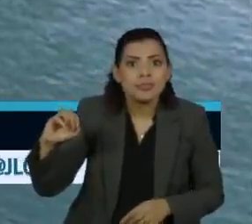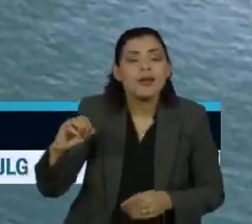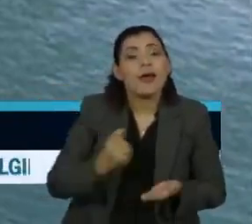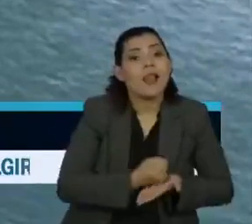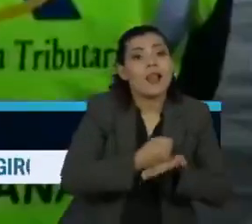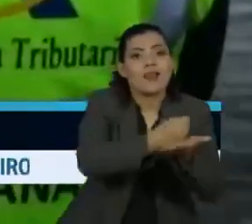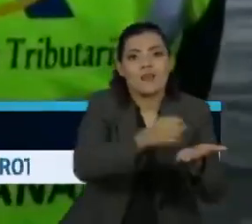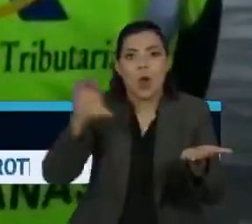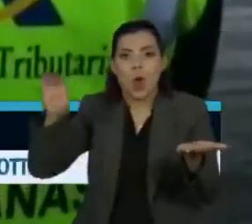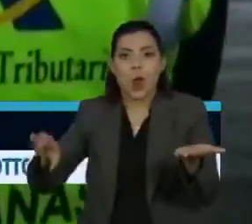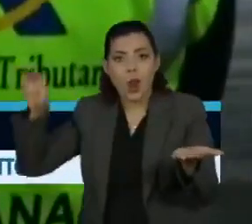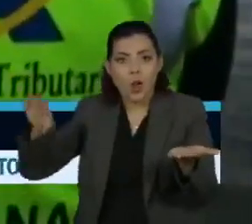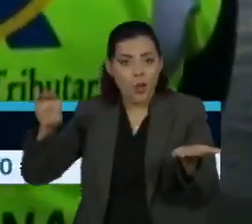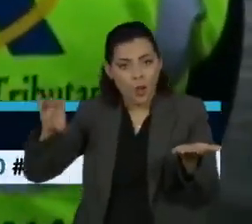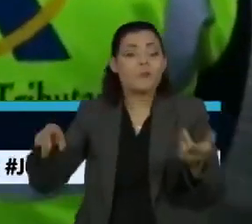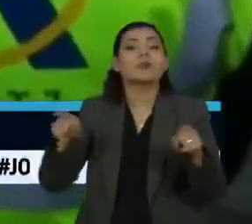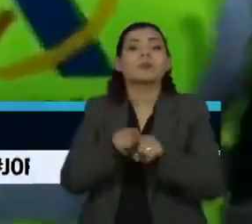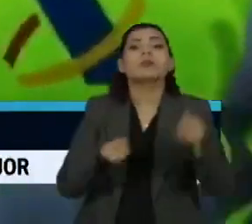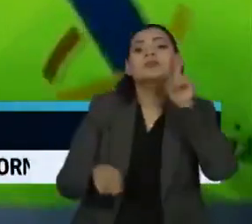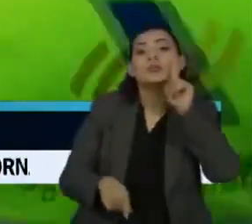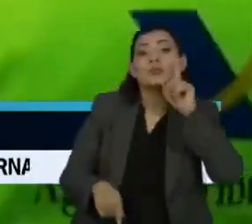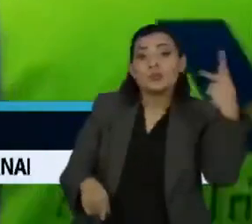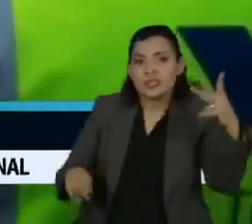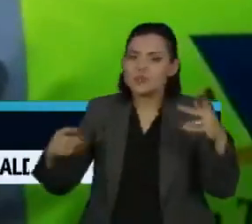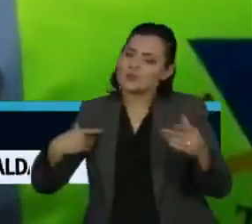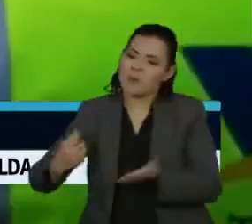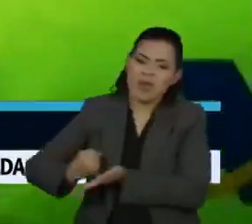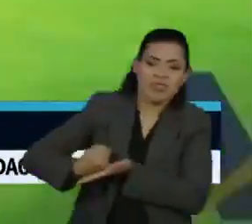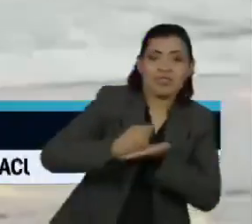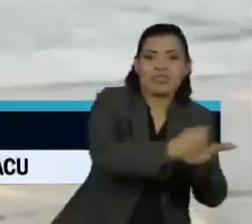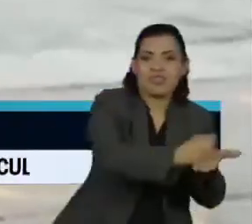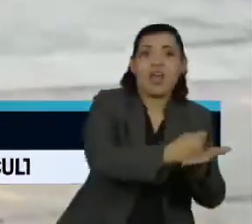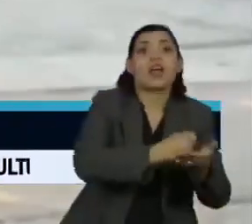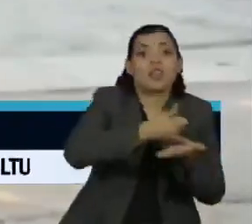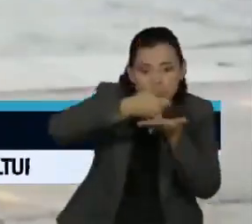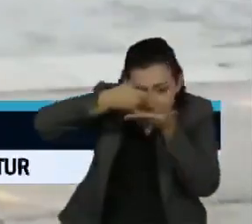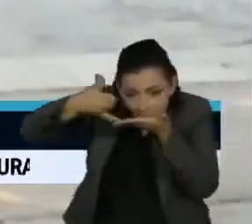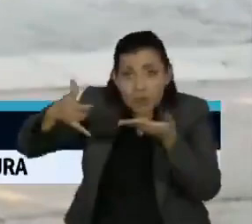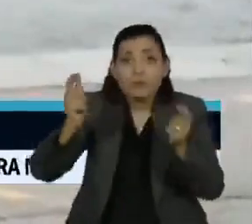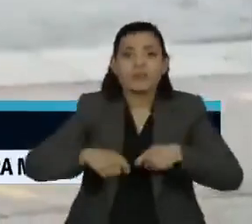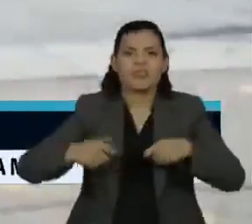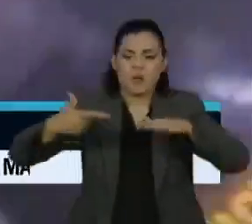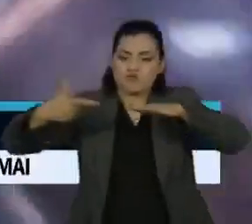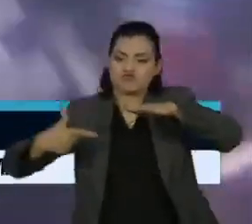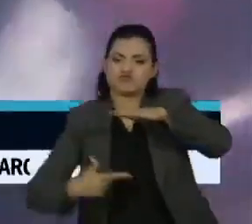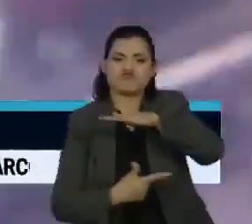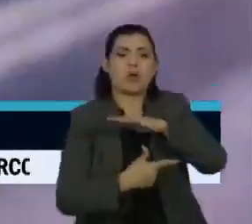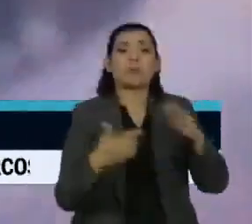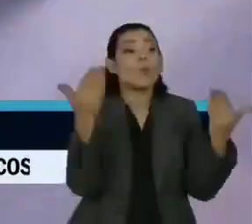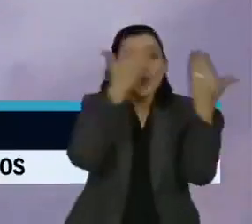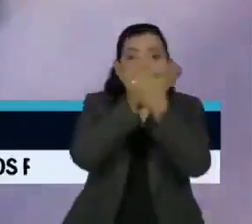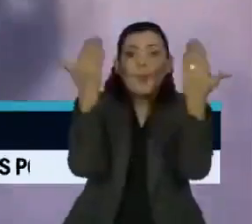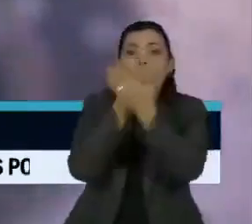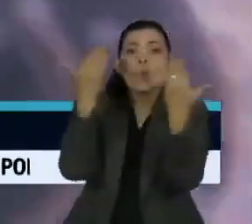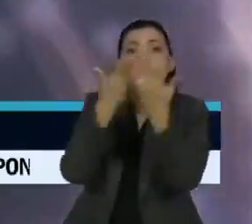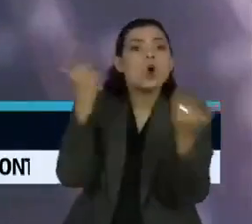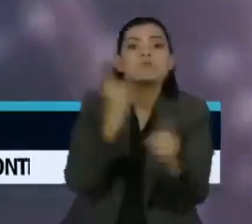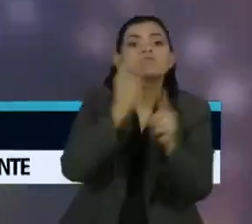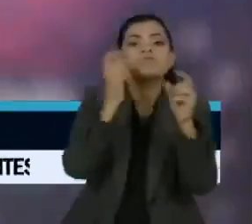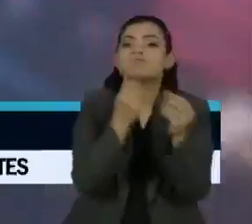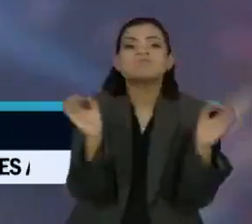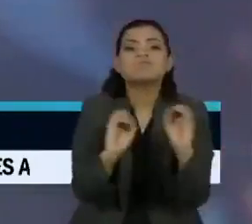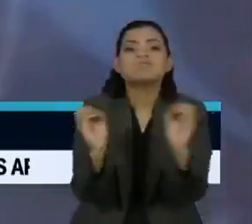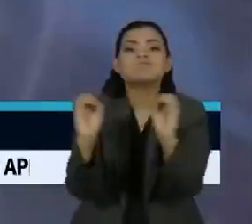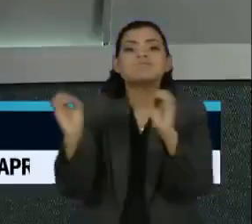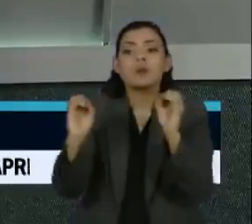drogas da Colômbia para a América Central e Estados Unidos por causa da sua capacidade de viajar submergido, que o torna difícil de ser